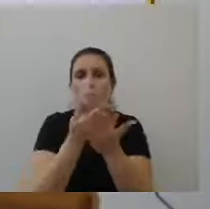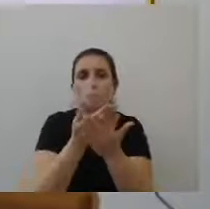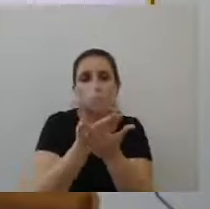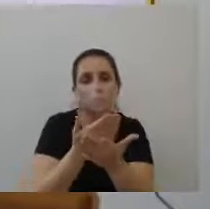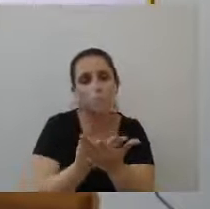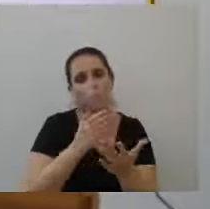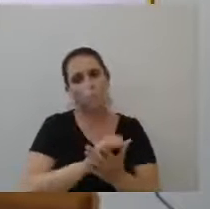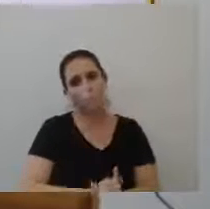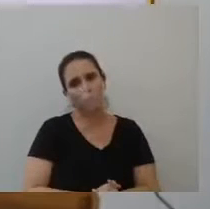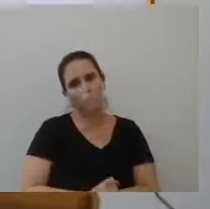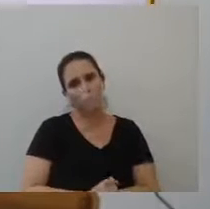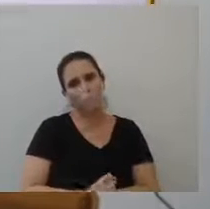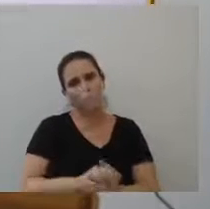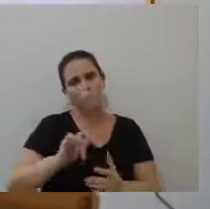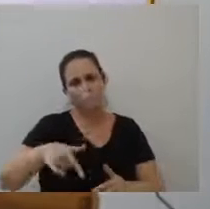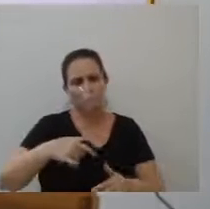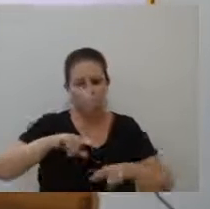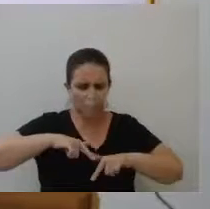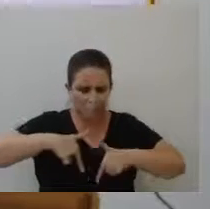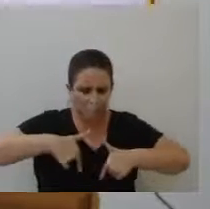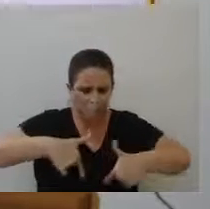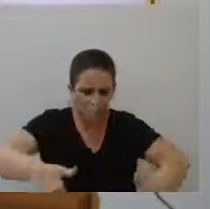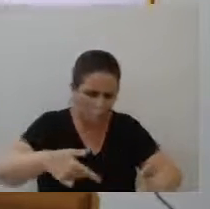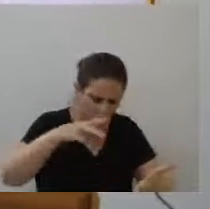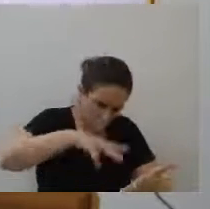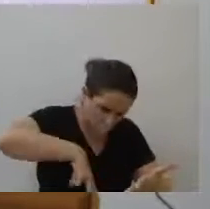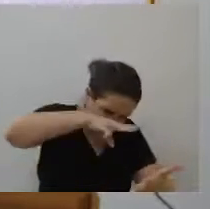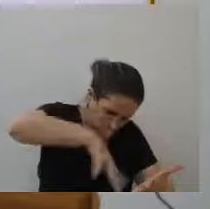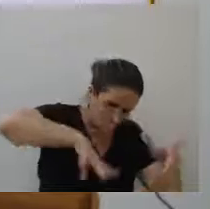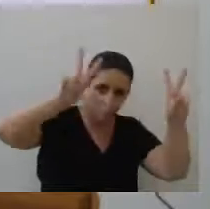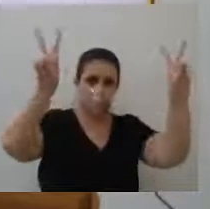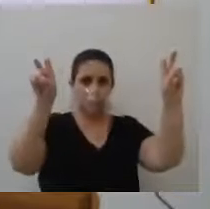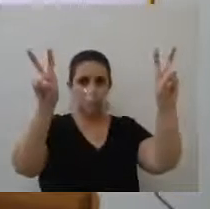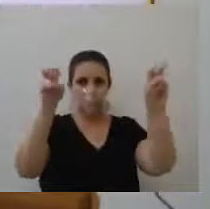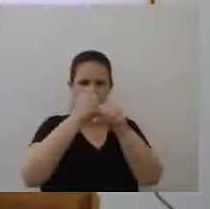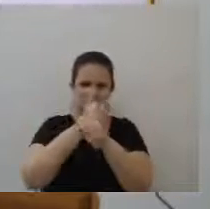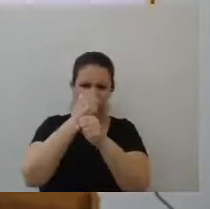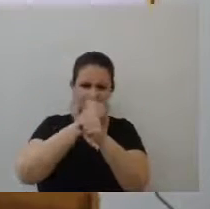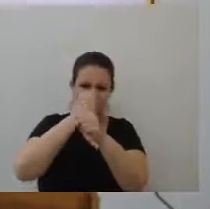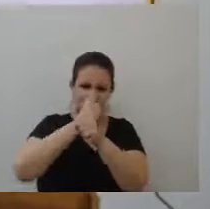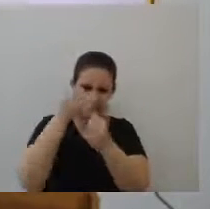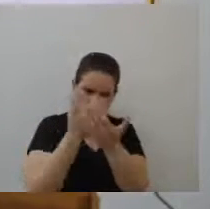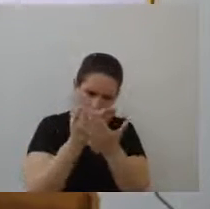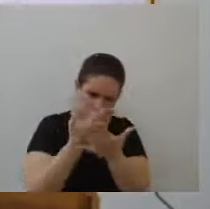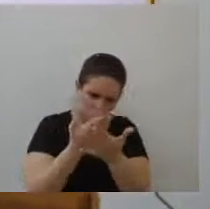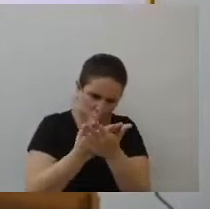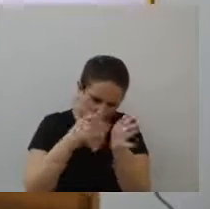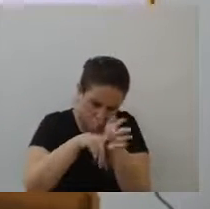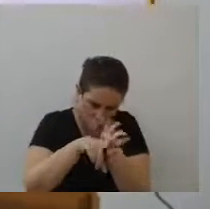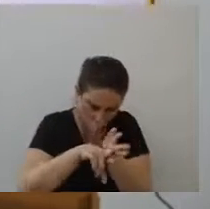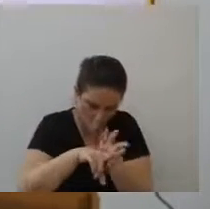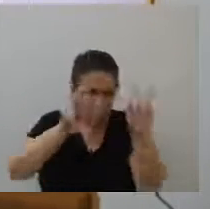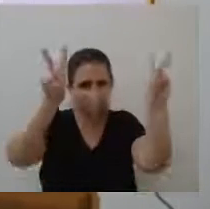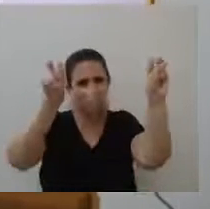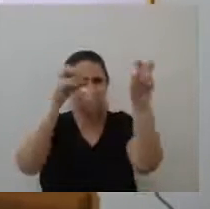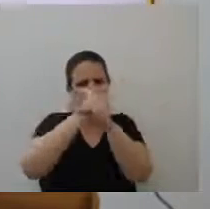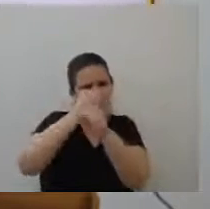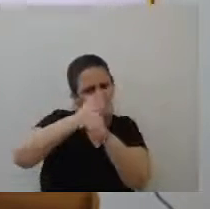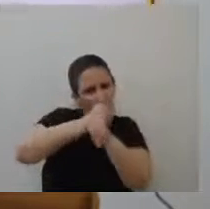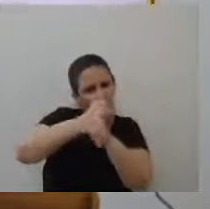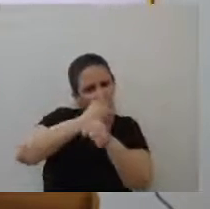177 comentários quando esse print foi tirado e teve 509 compartilhamentos. Vejam só,